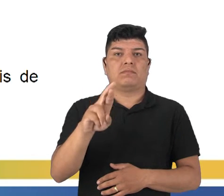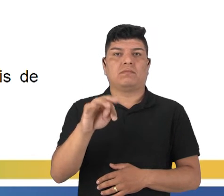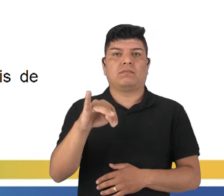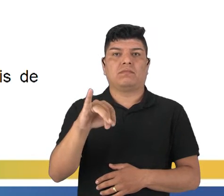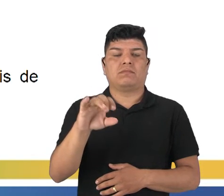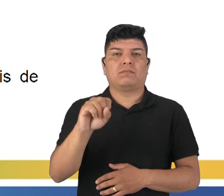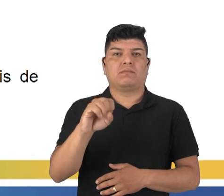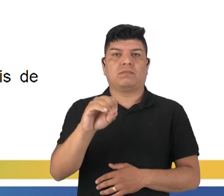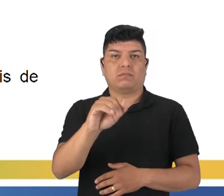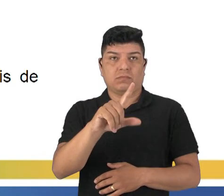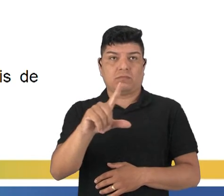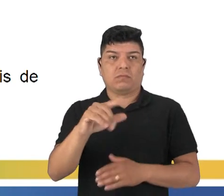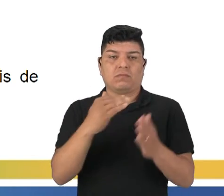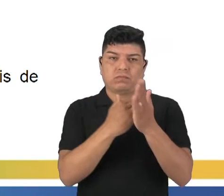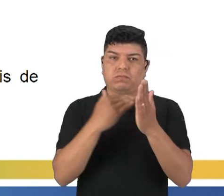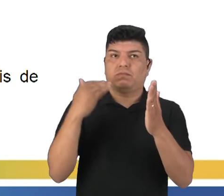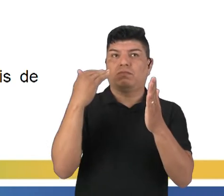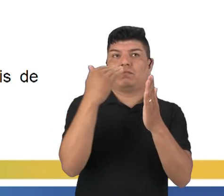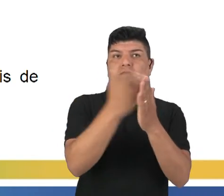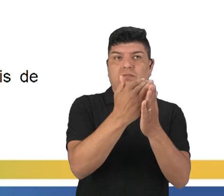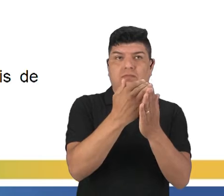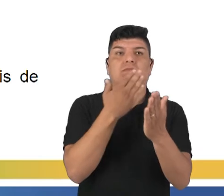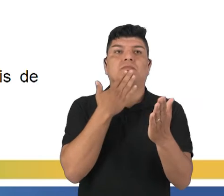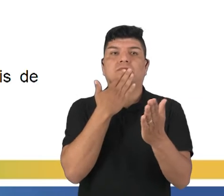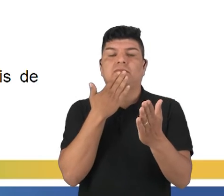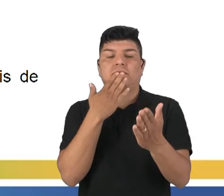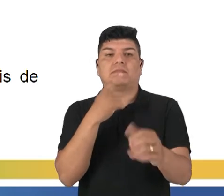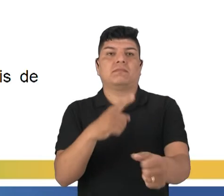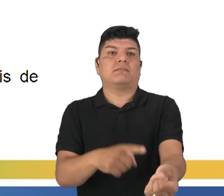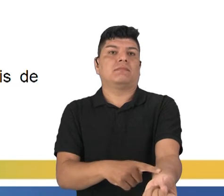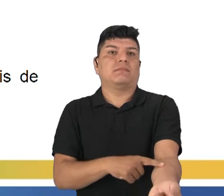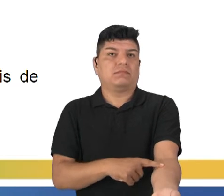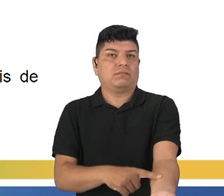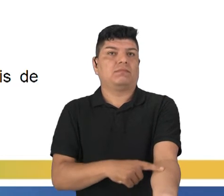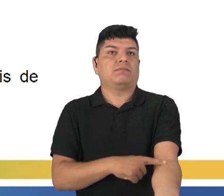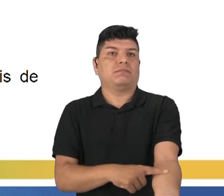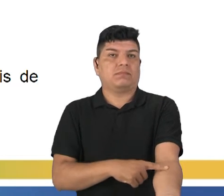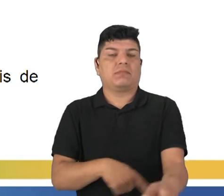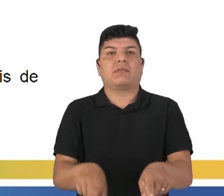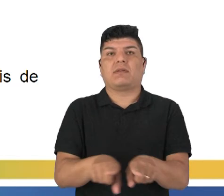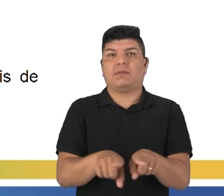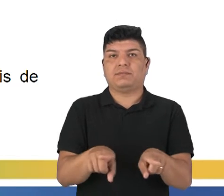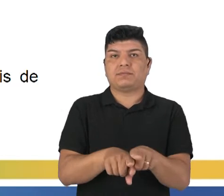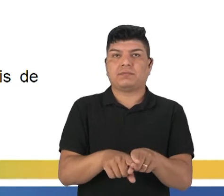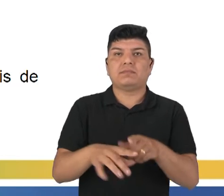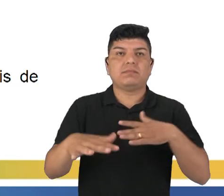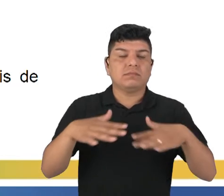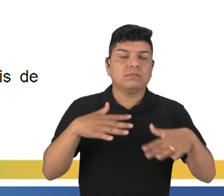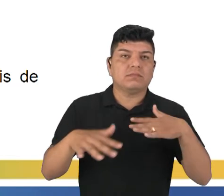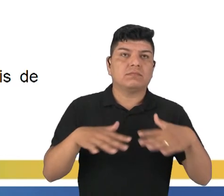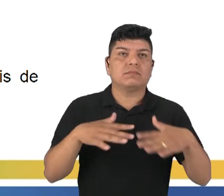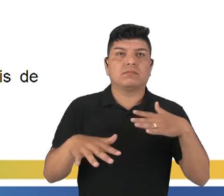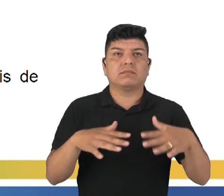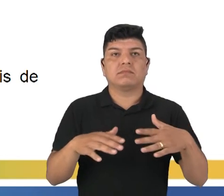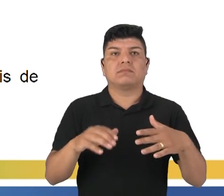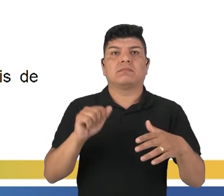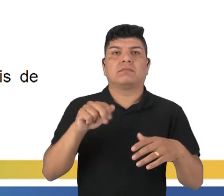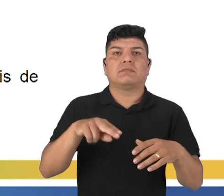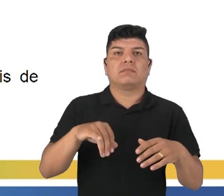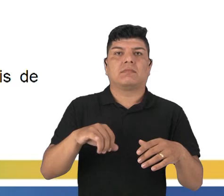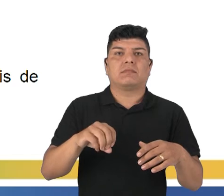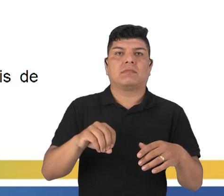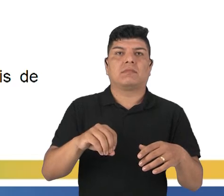para aumentar a concentração de glicose no nosso sangue e também para mobilizar os